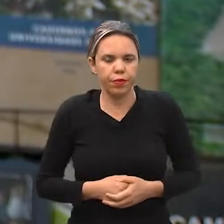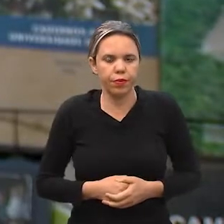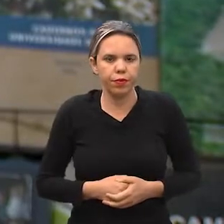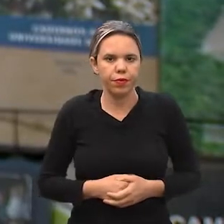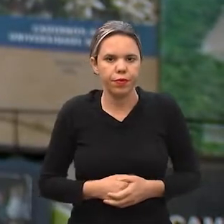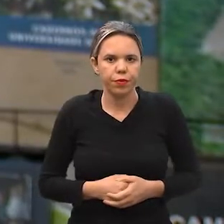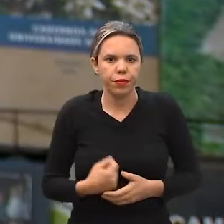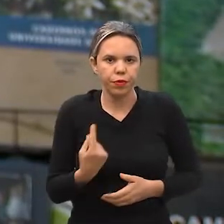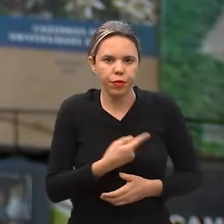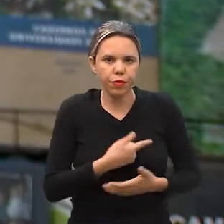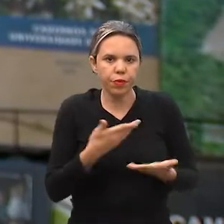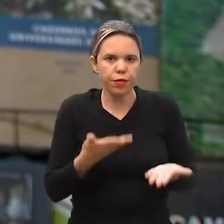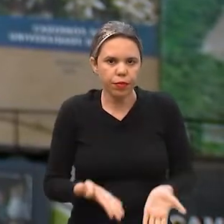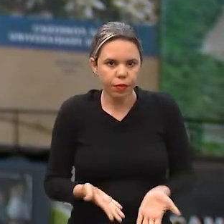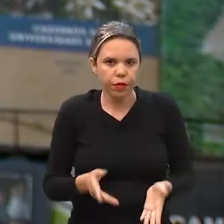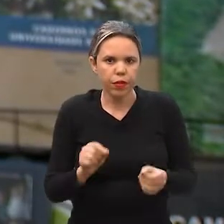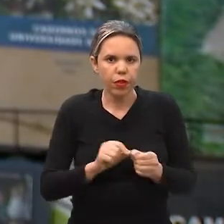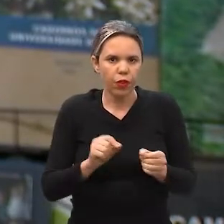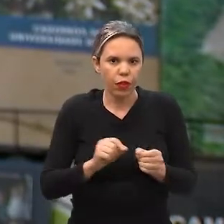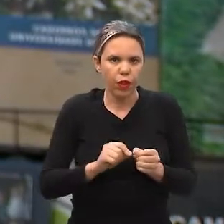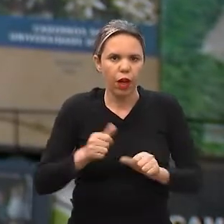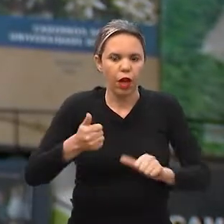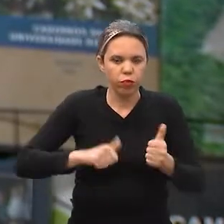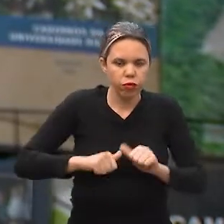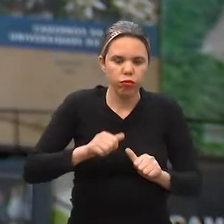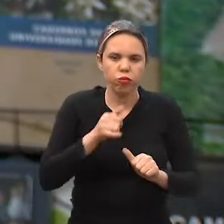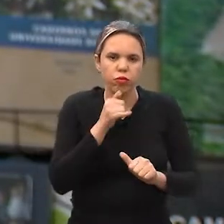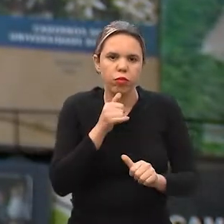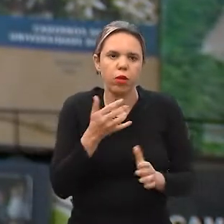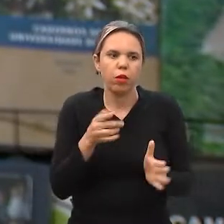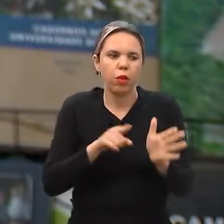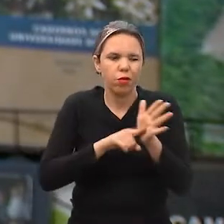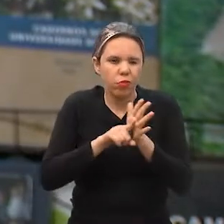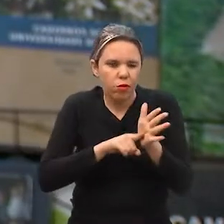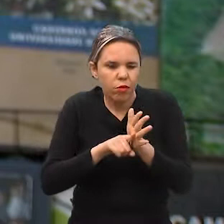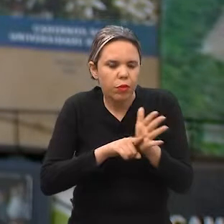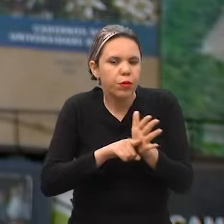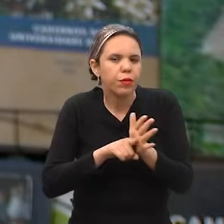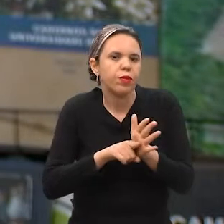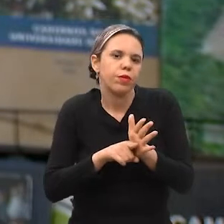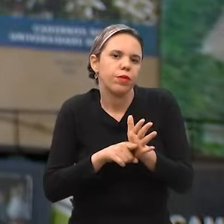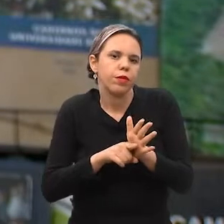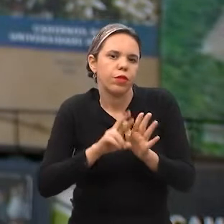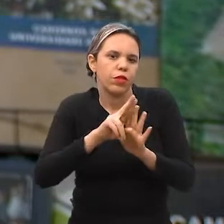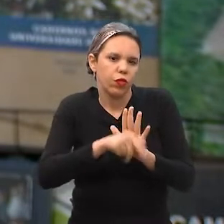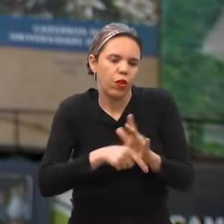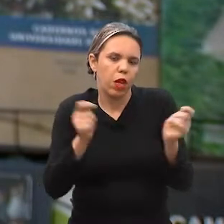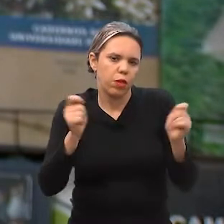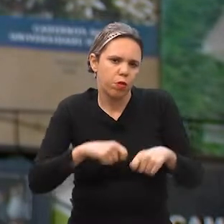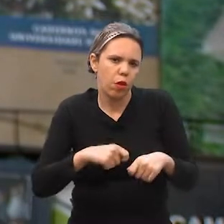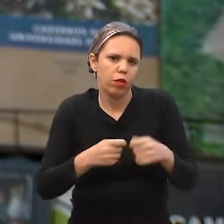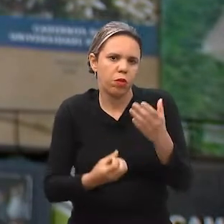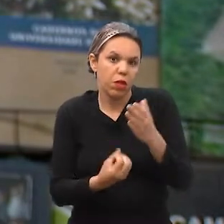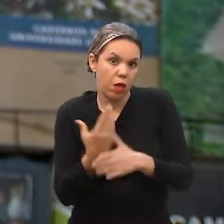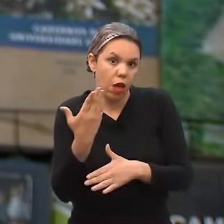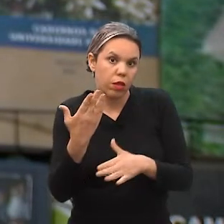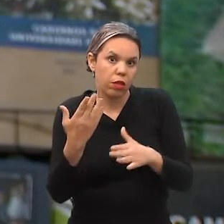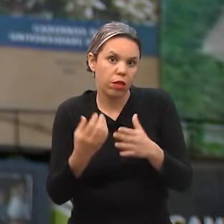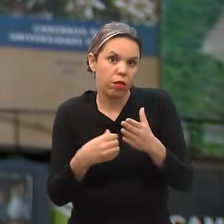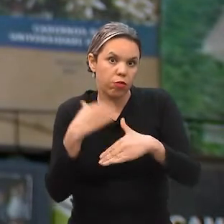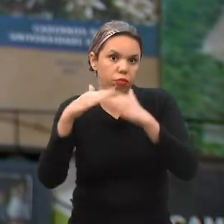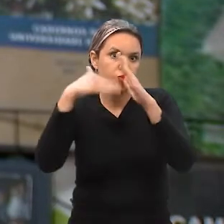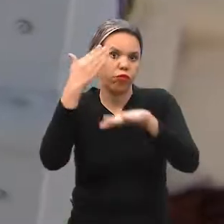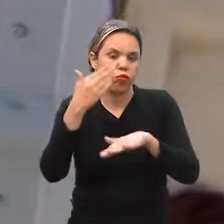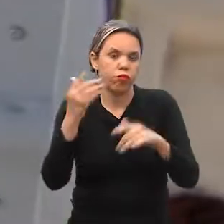E aí a gente faz o prognóstico, né, através das maiores probabilidades da evolução